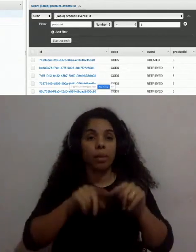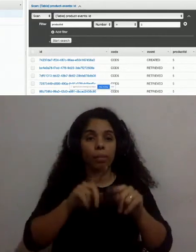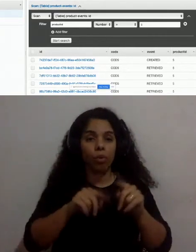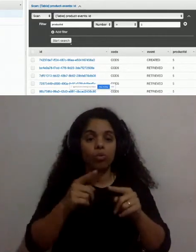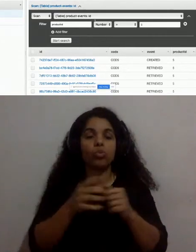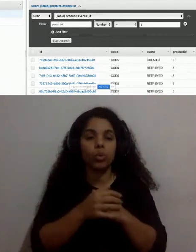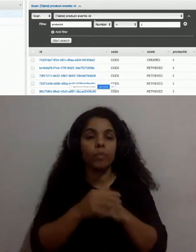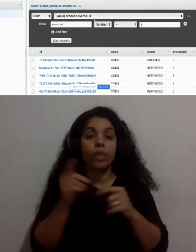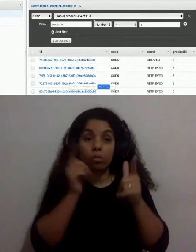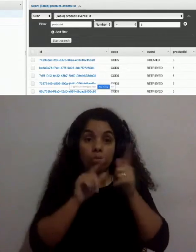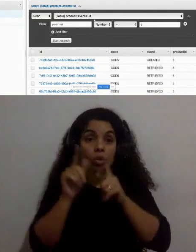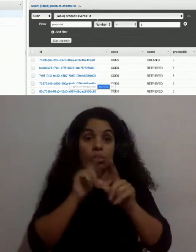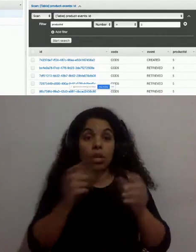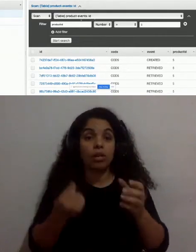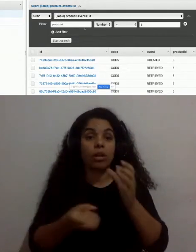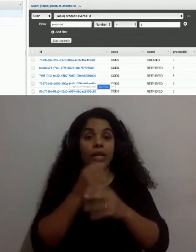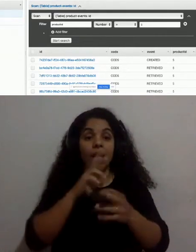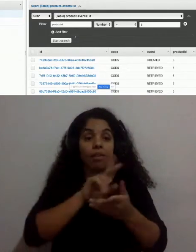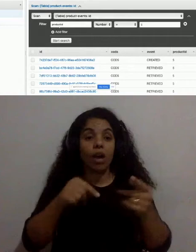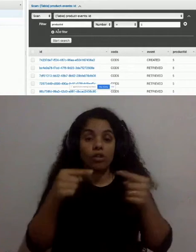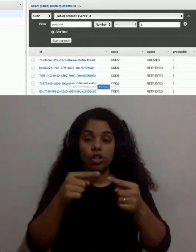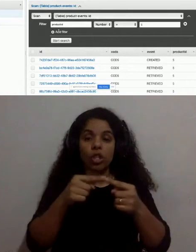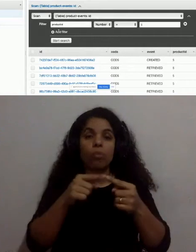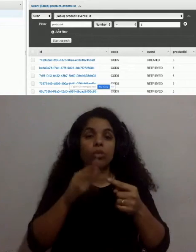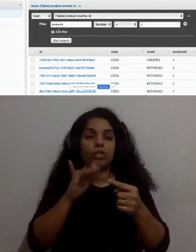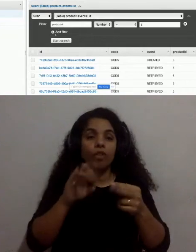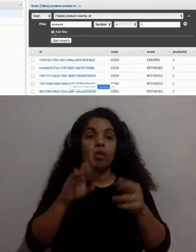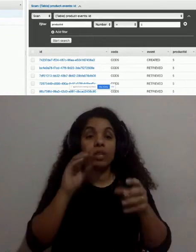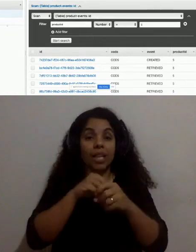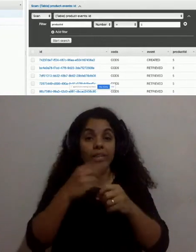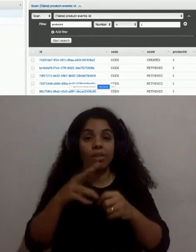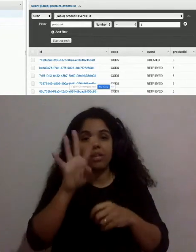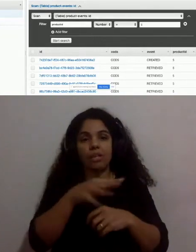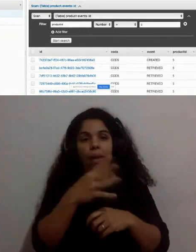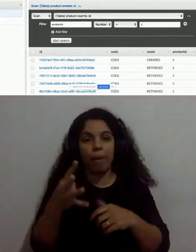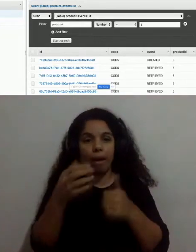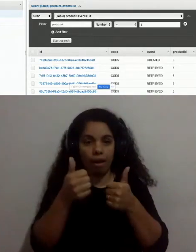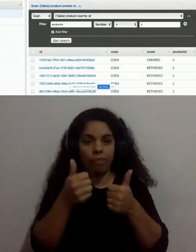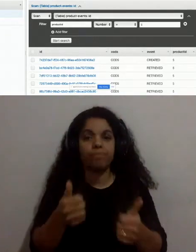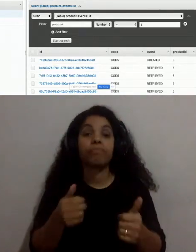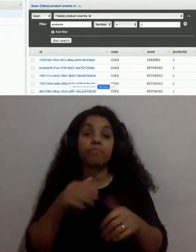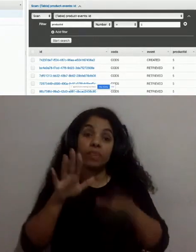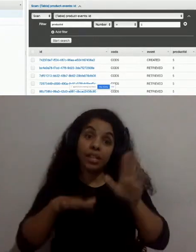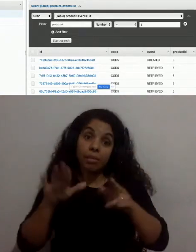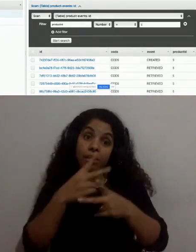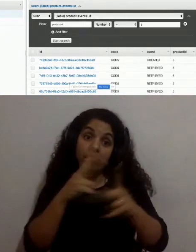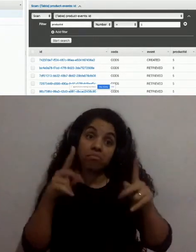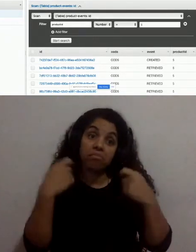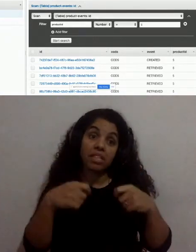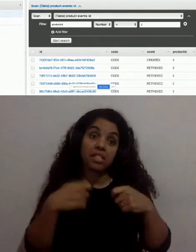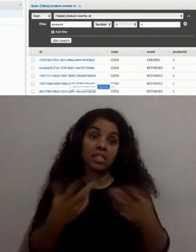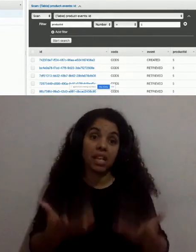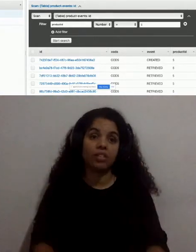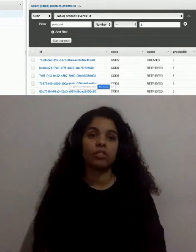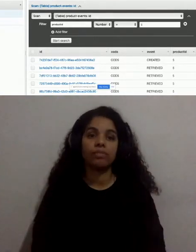Tá? Então, eu consigo criar vários tipos de filtro aqui dentro dessa tabela. Vai depender da sua necessidade.